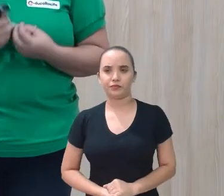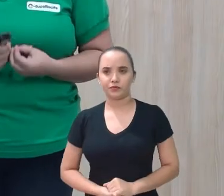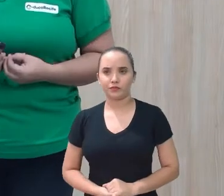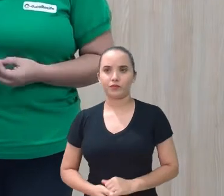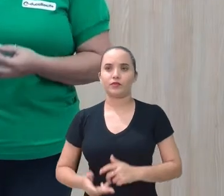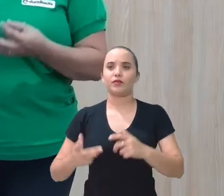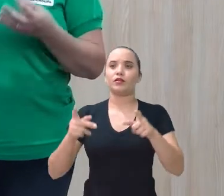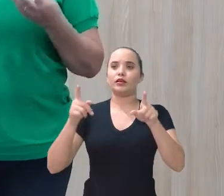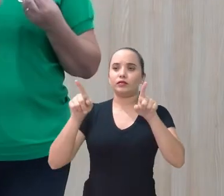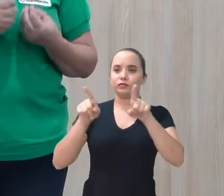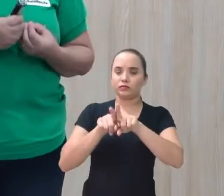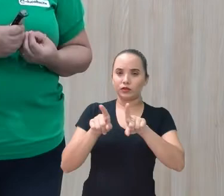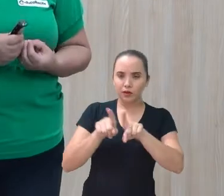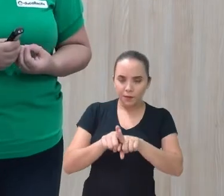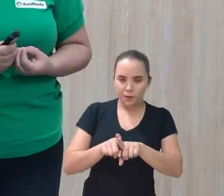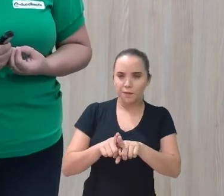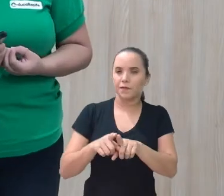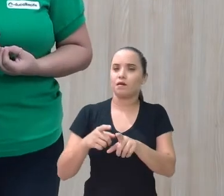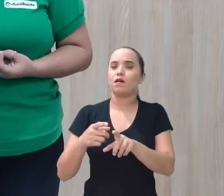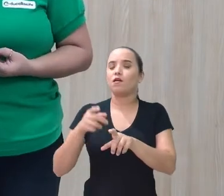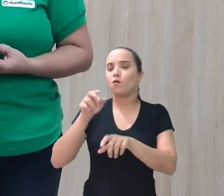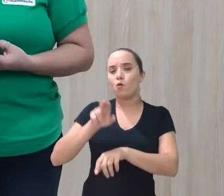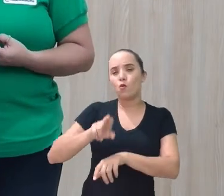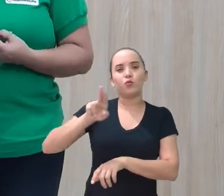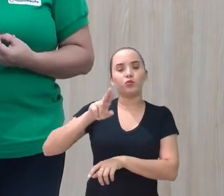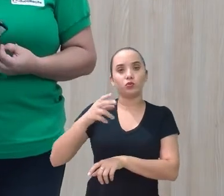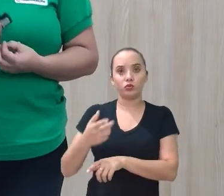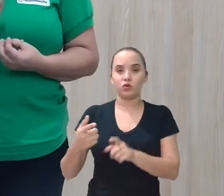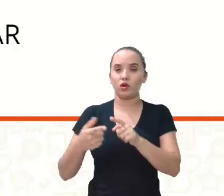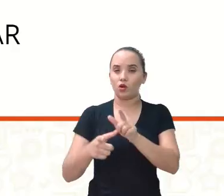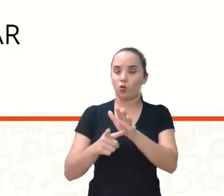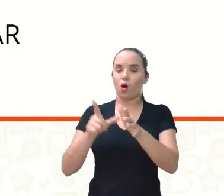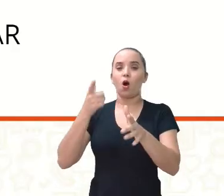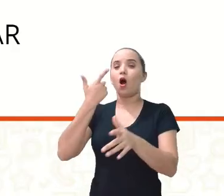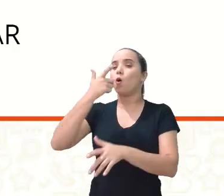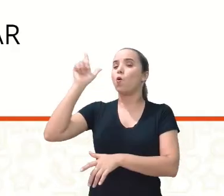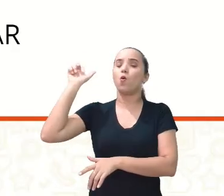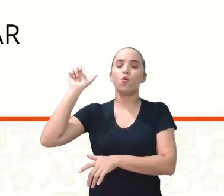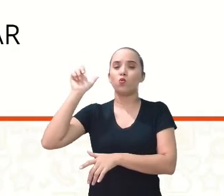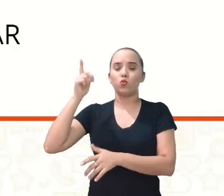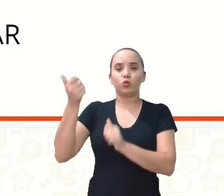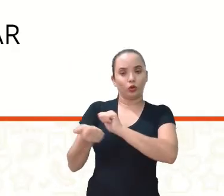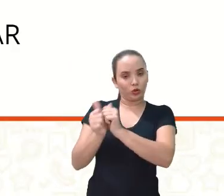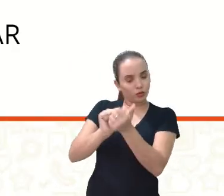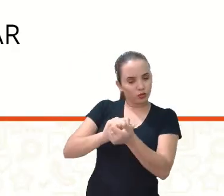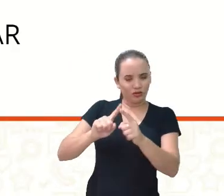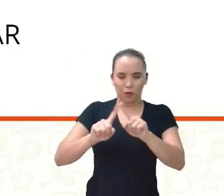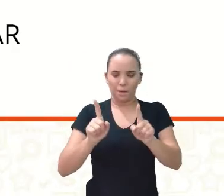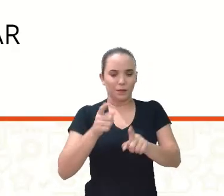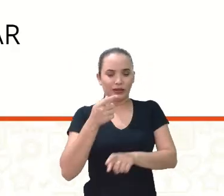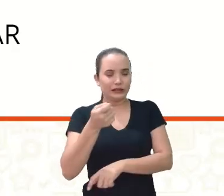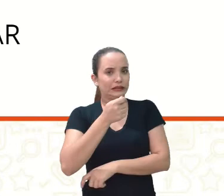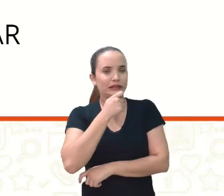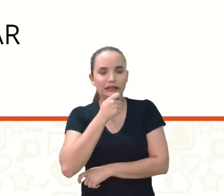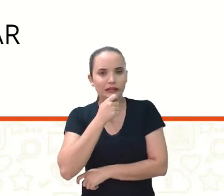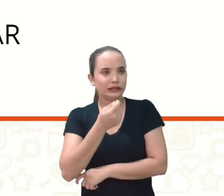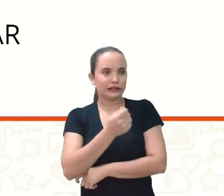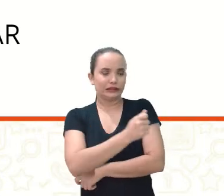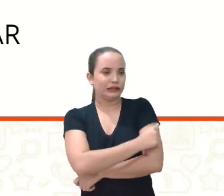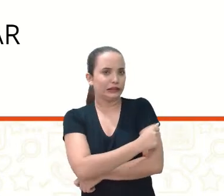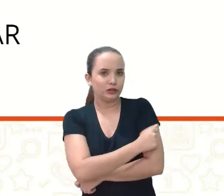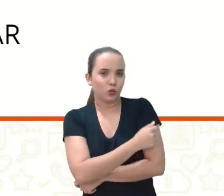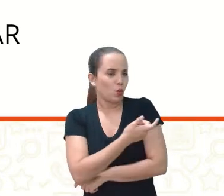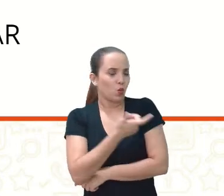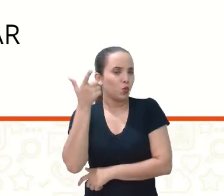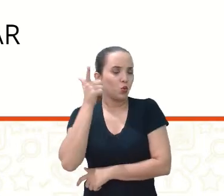Mesmo assim, mesmo com aquela adaptação, ainda esse estudante não consegue. Então, a gente vai